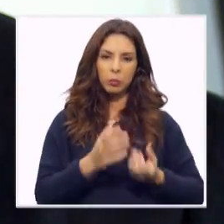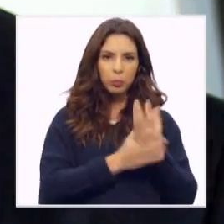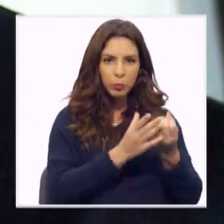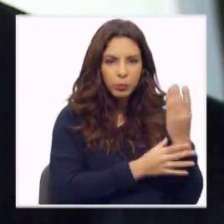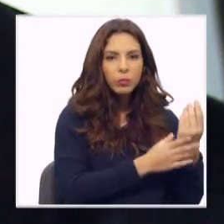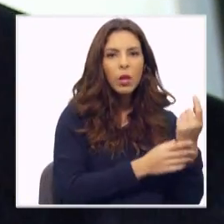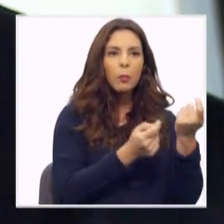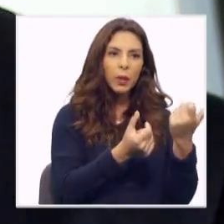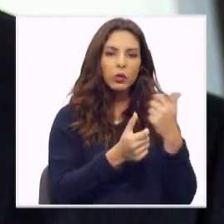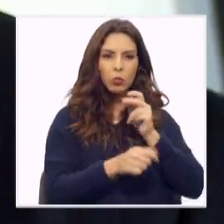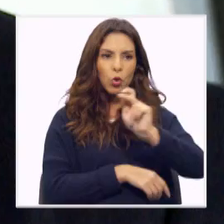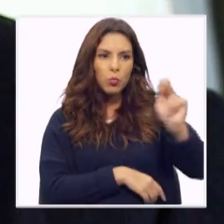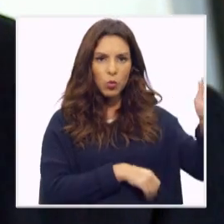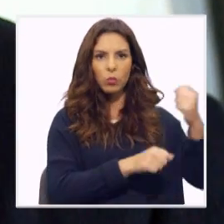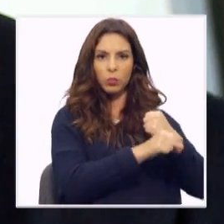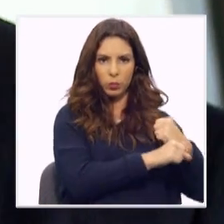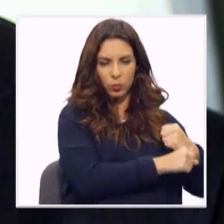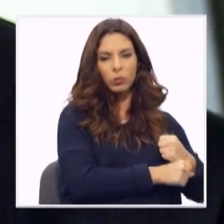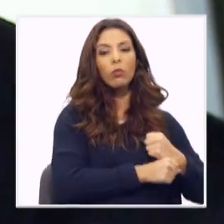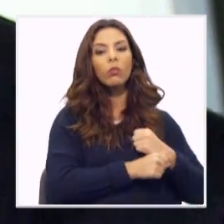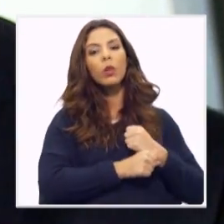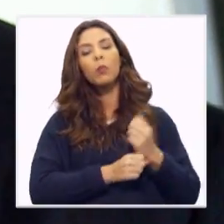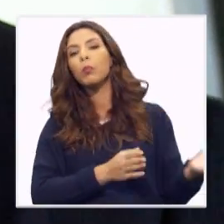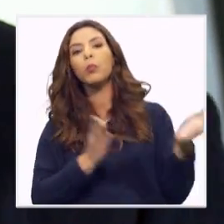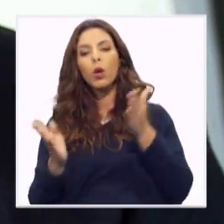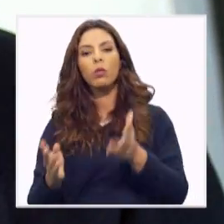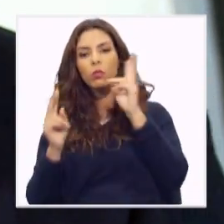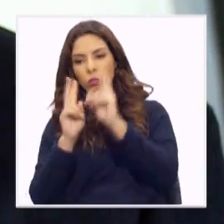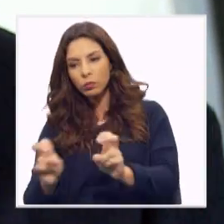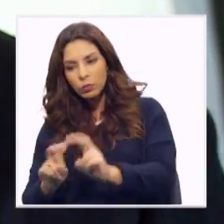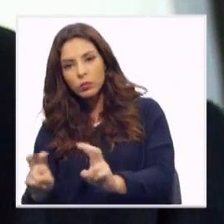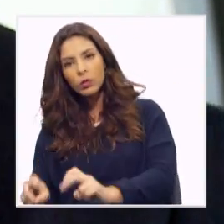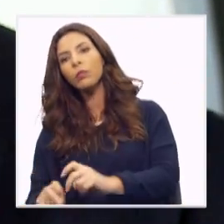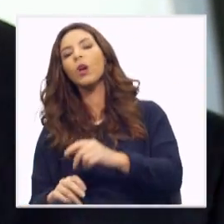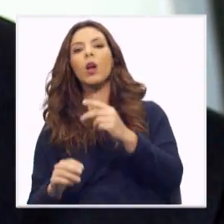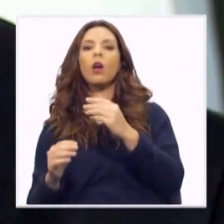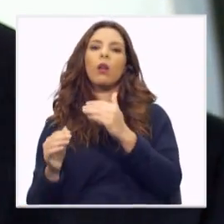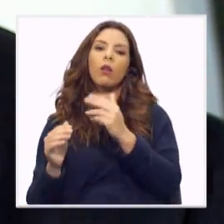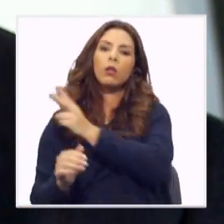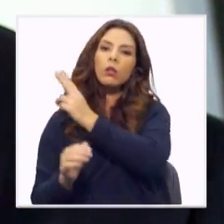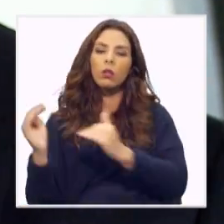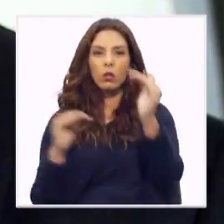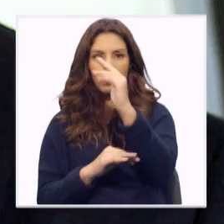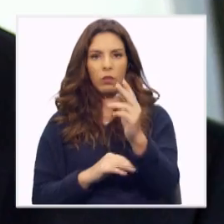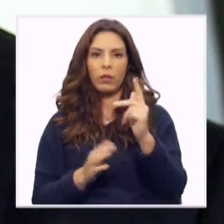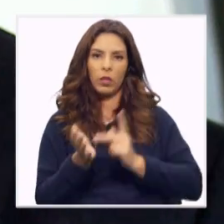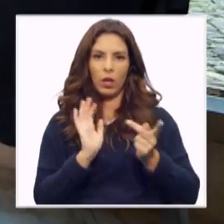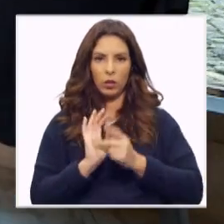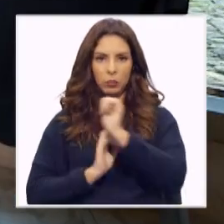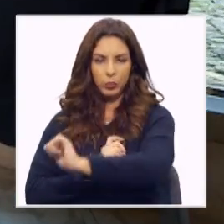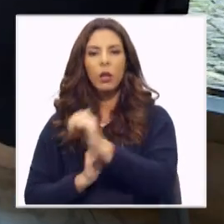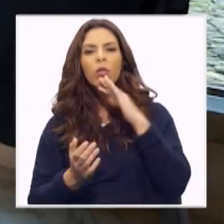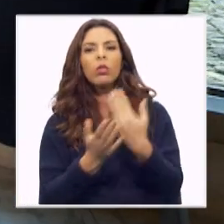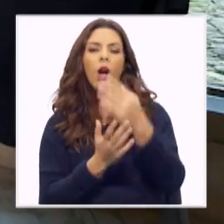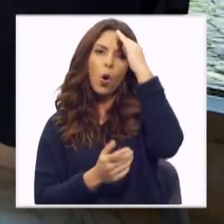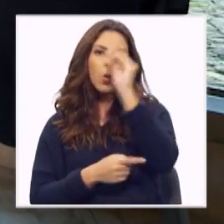startups. Entre as startups, uma das coisas que também fiz foi investigador no técnico, no Instituto Superior Técnico.